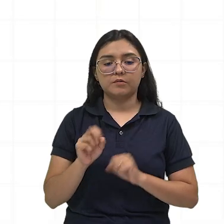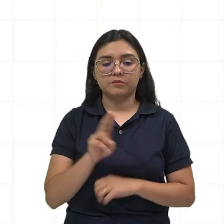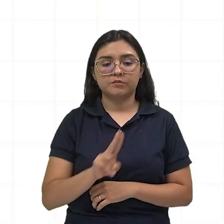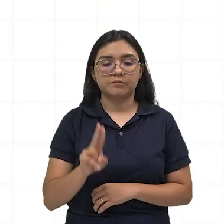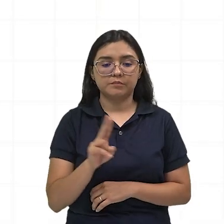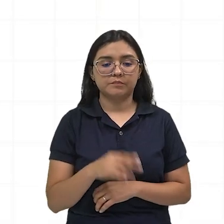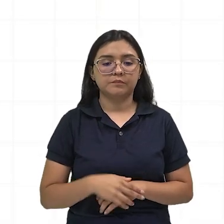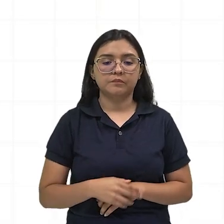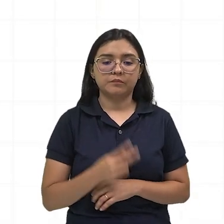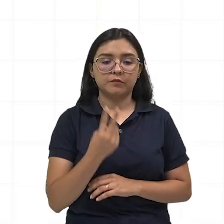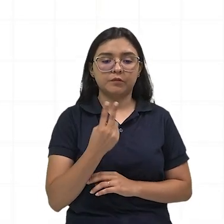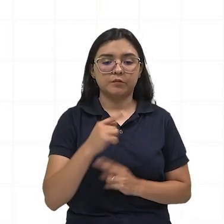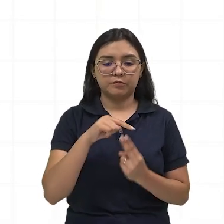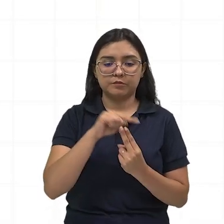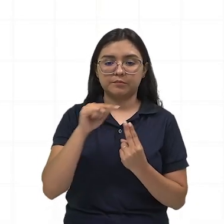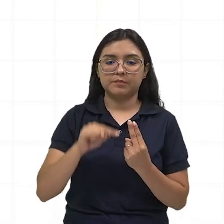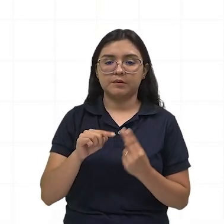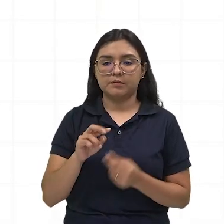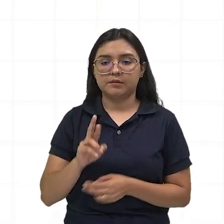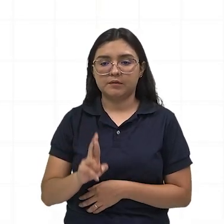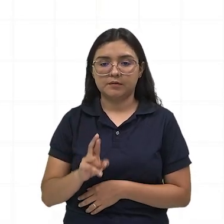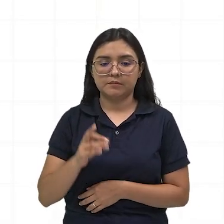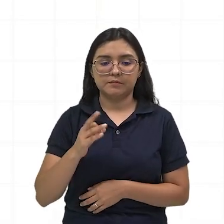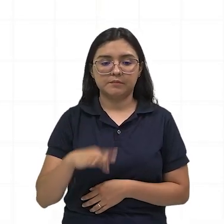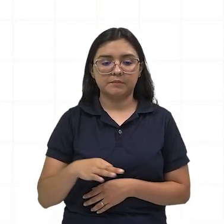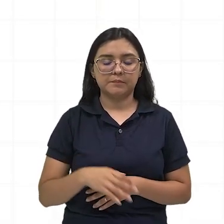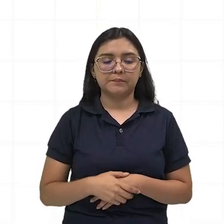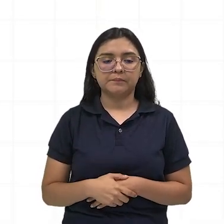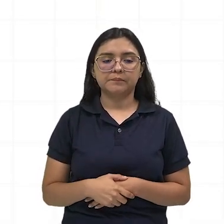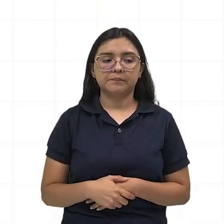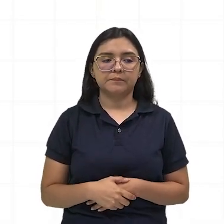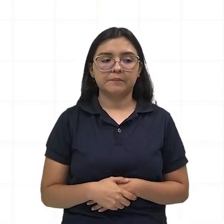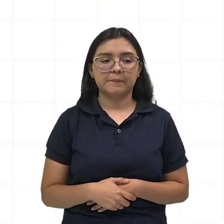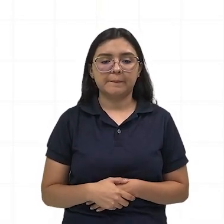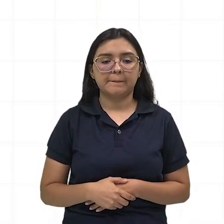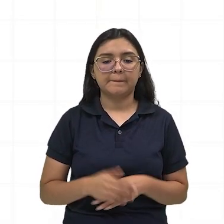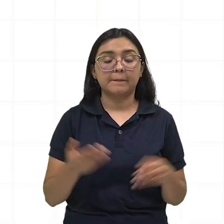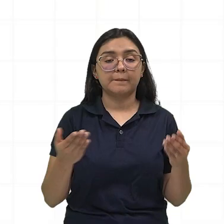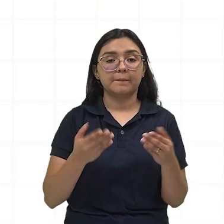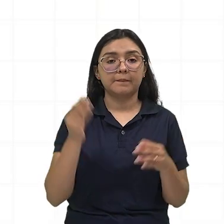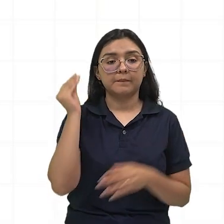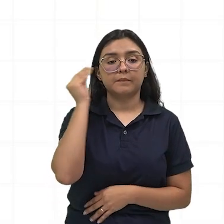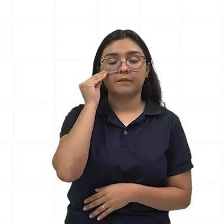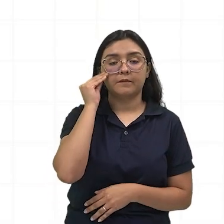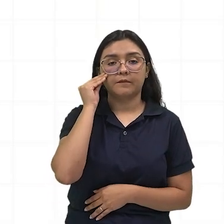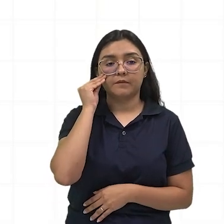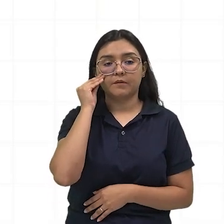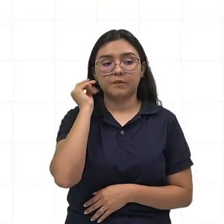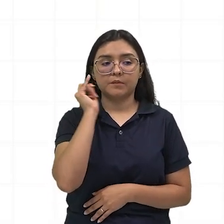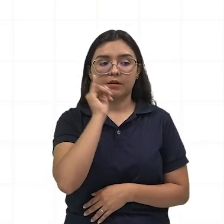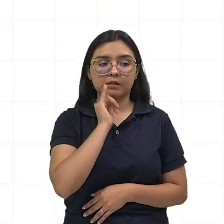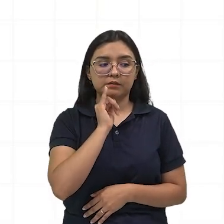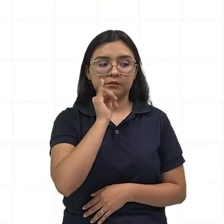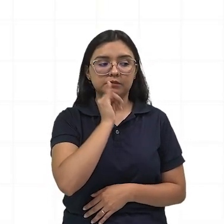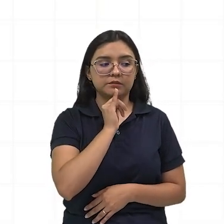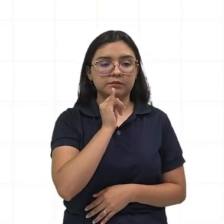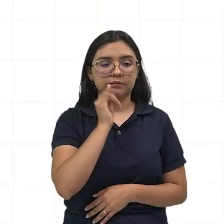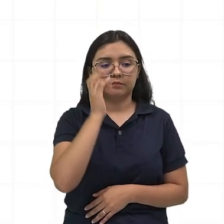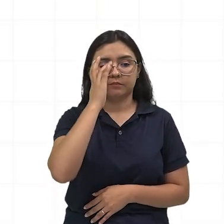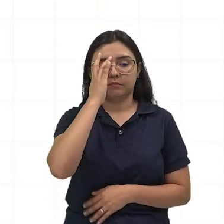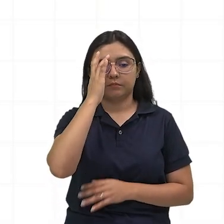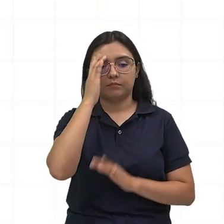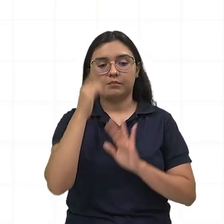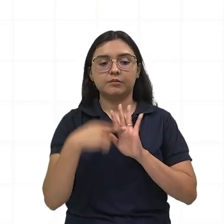É 2πr. Beleza? Vamos ver uma aplicação para esse caso. A aplicação